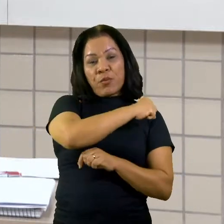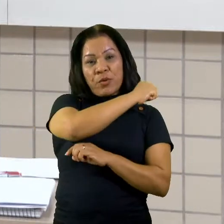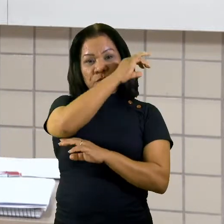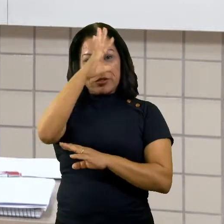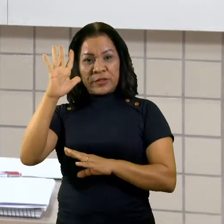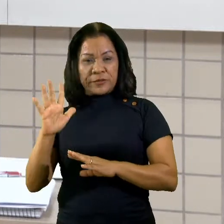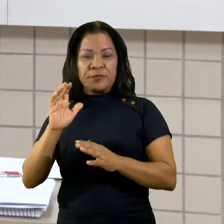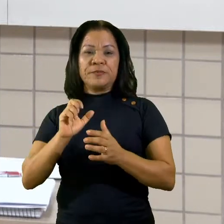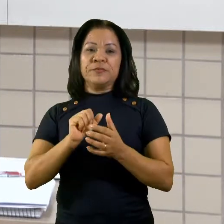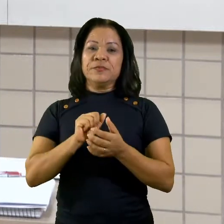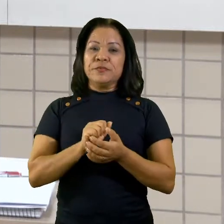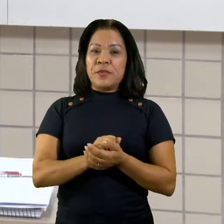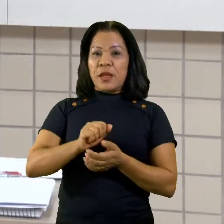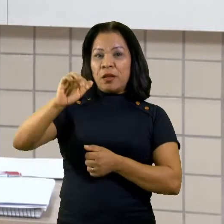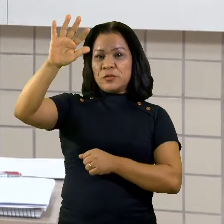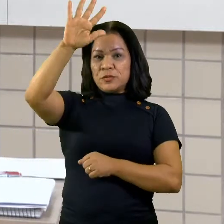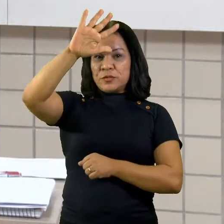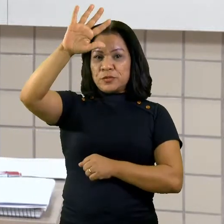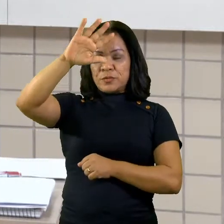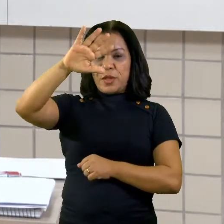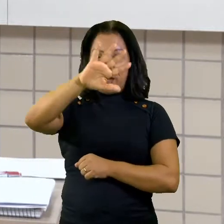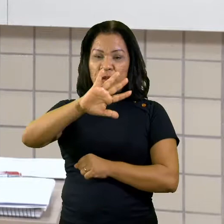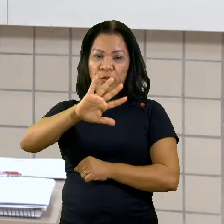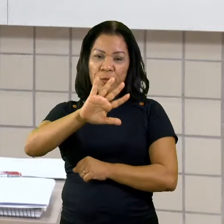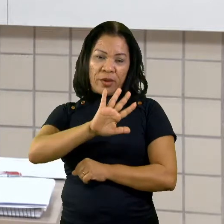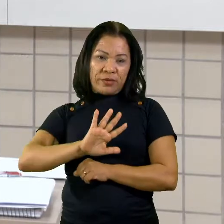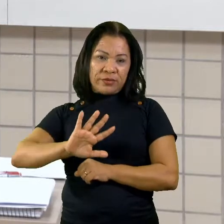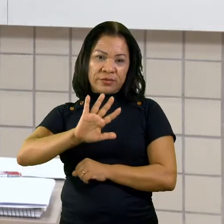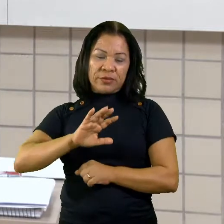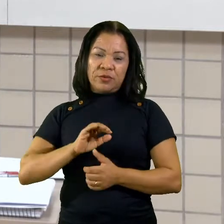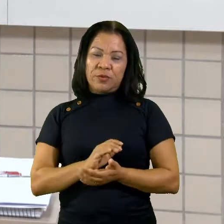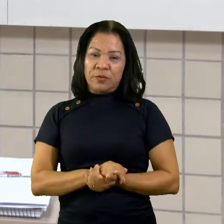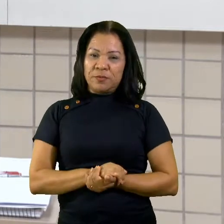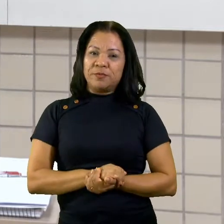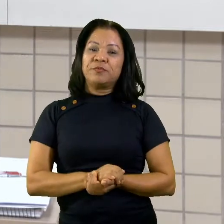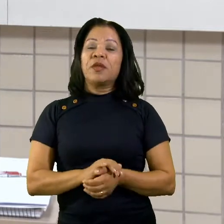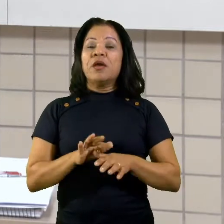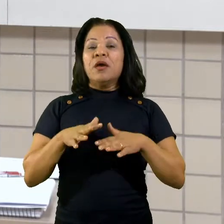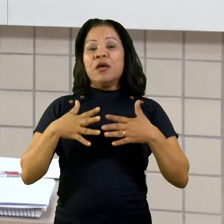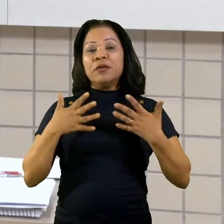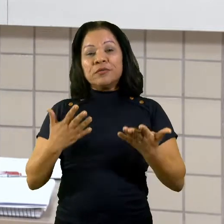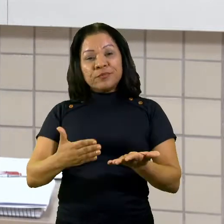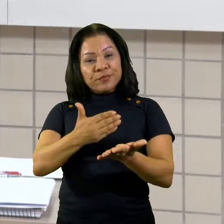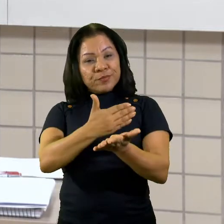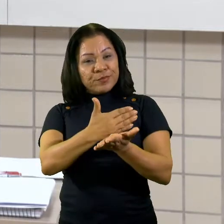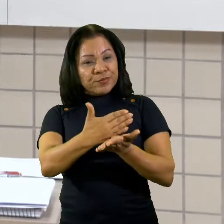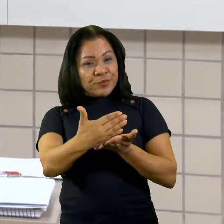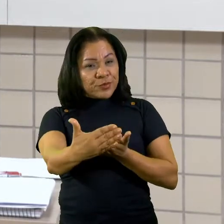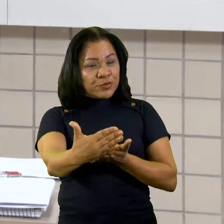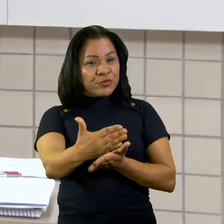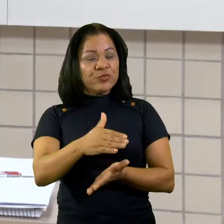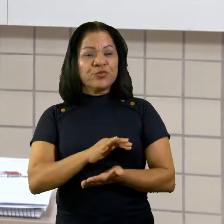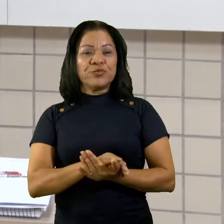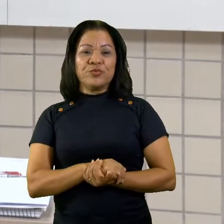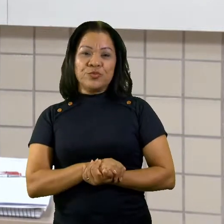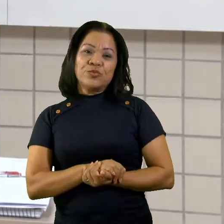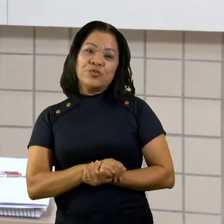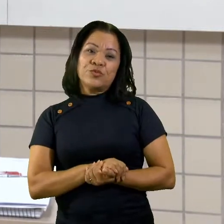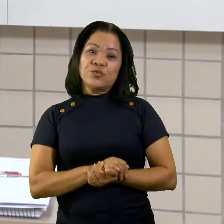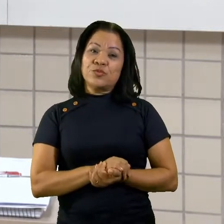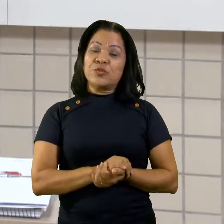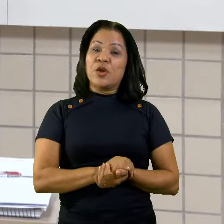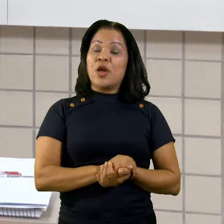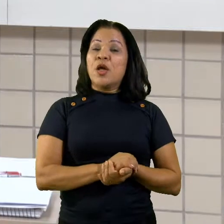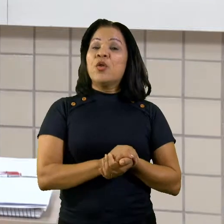Meridional e a Ásia Setentrional. Hoje, nós vamos dar continuidade, nós vamos continuar no nosso conteúdo